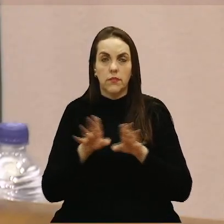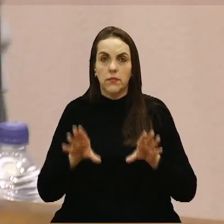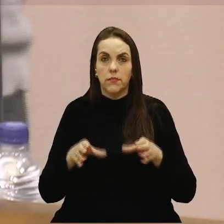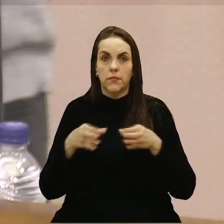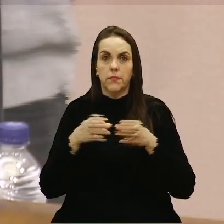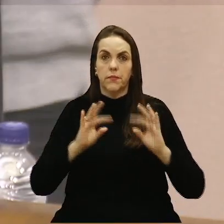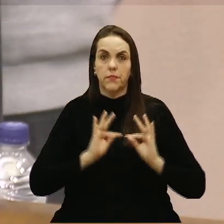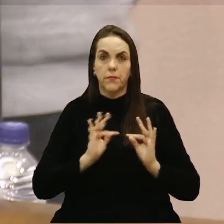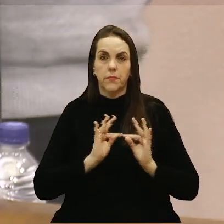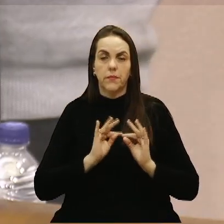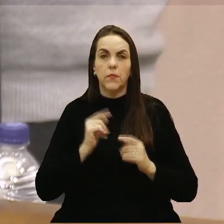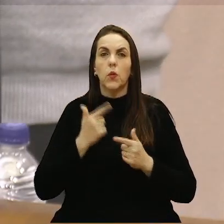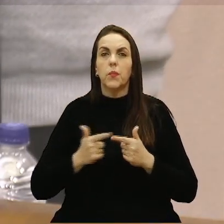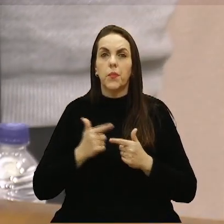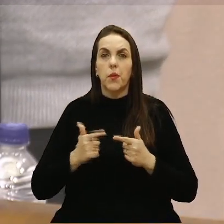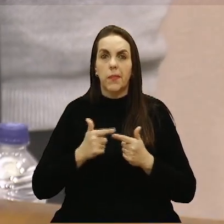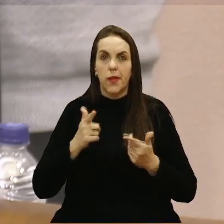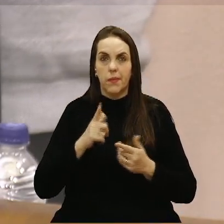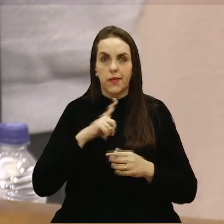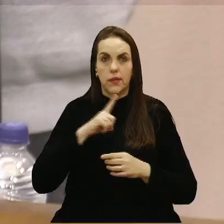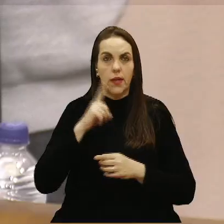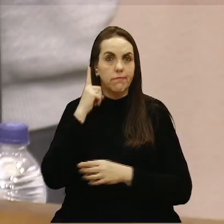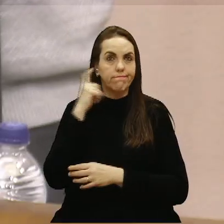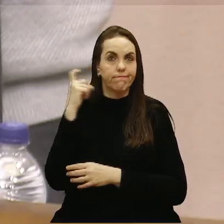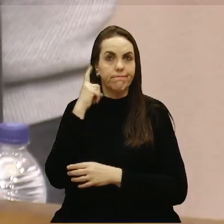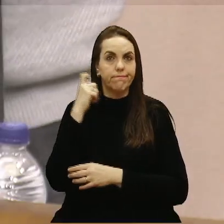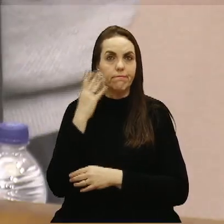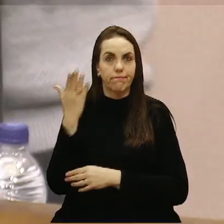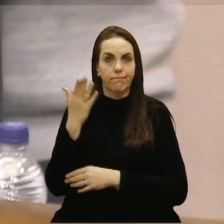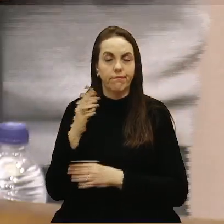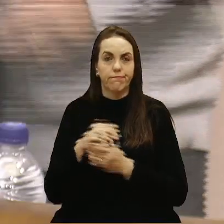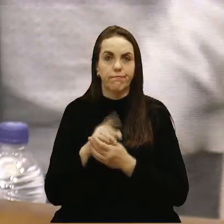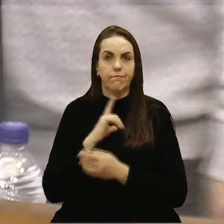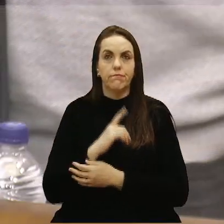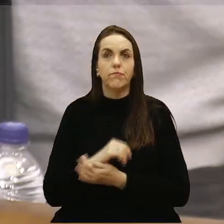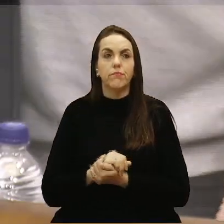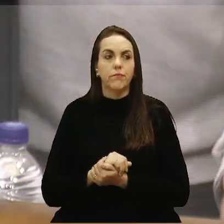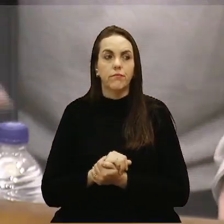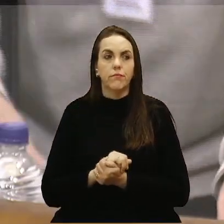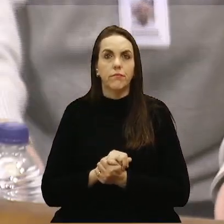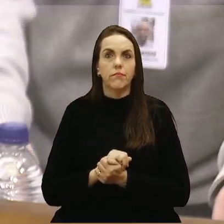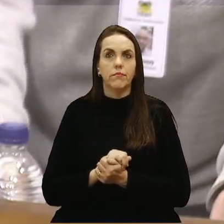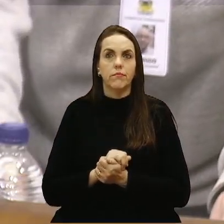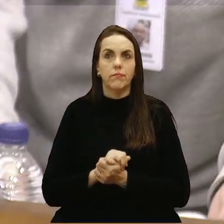técnica qual é o problema que gera essa situação.